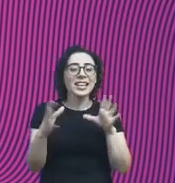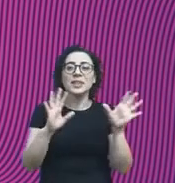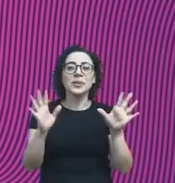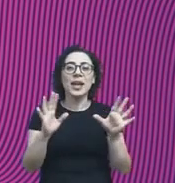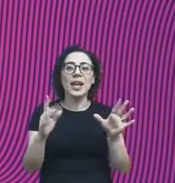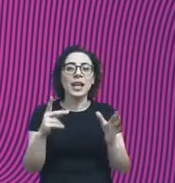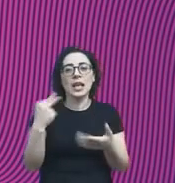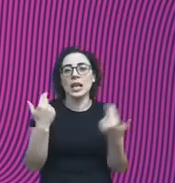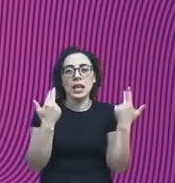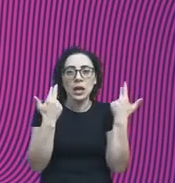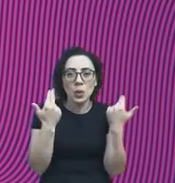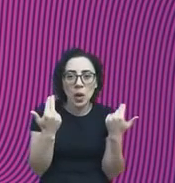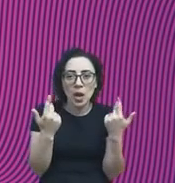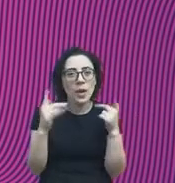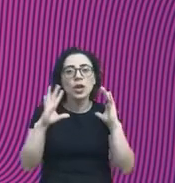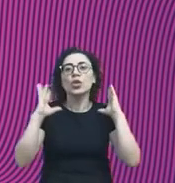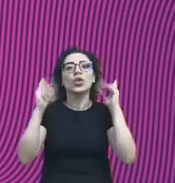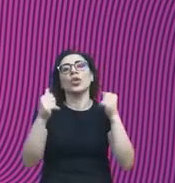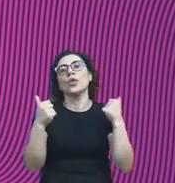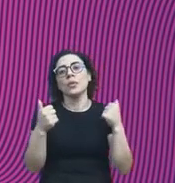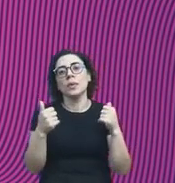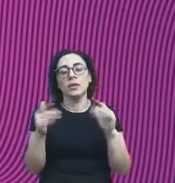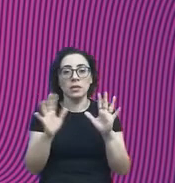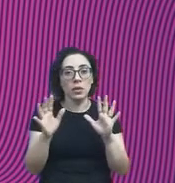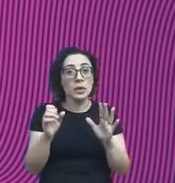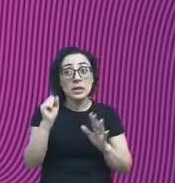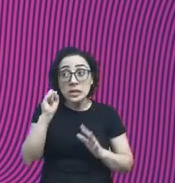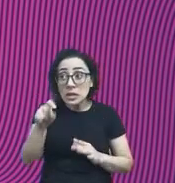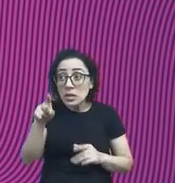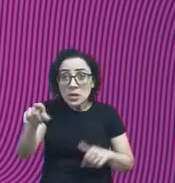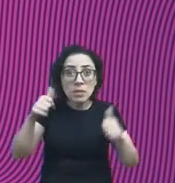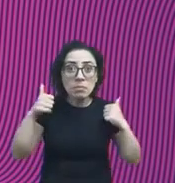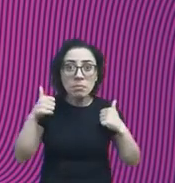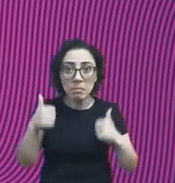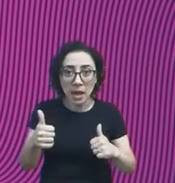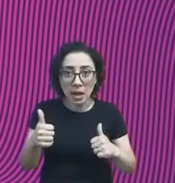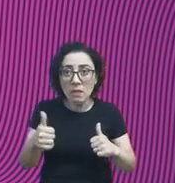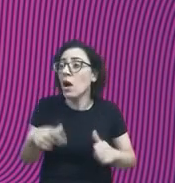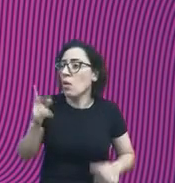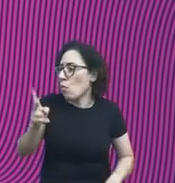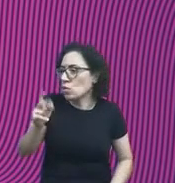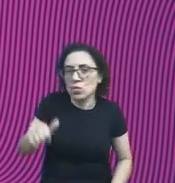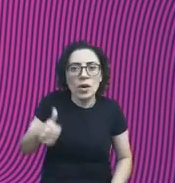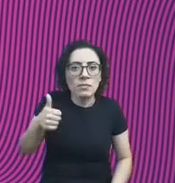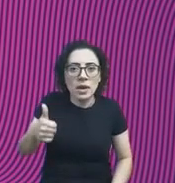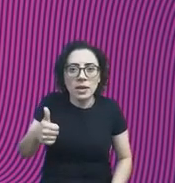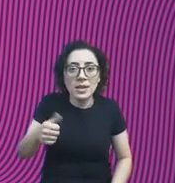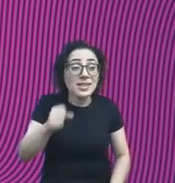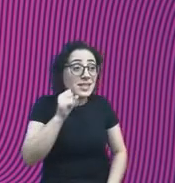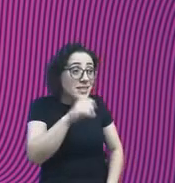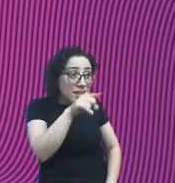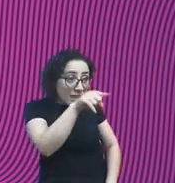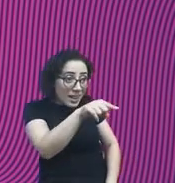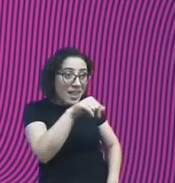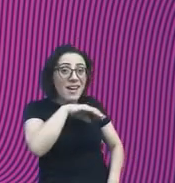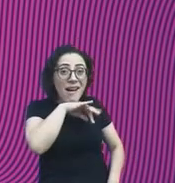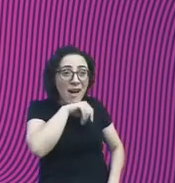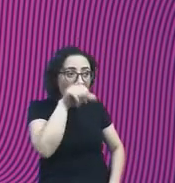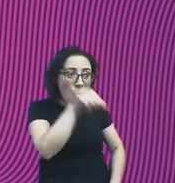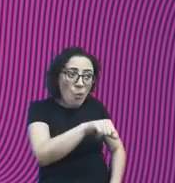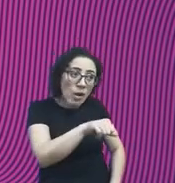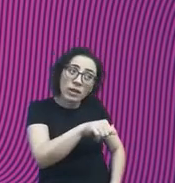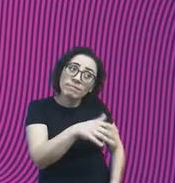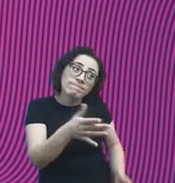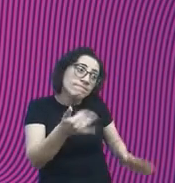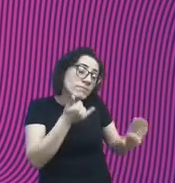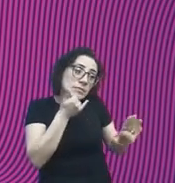entrega valor vai permanecer no sistema e ser remunerado. Quem não entrega, naturalmente, não vai ter essa alocação de recursos.